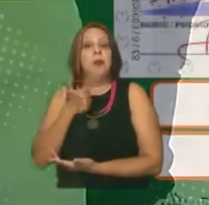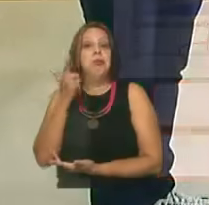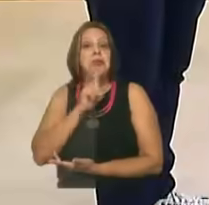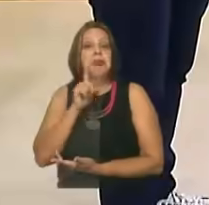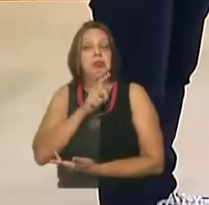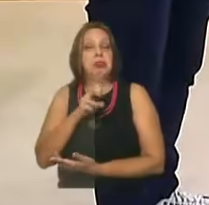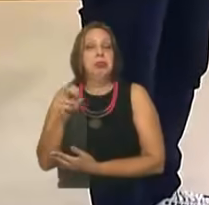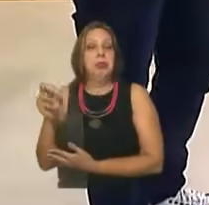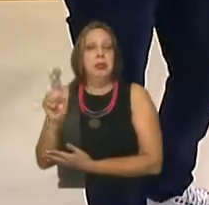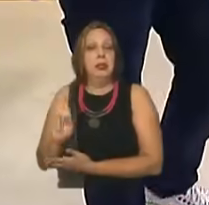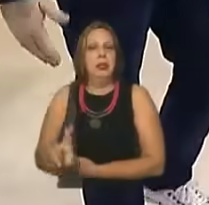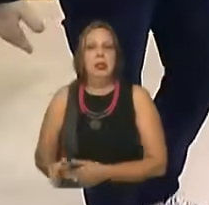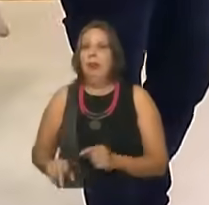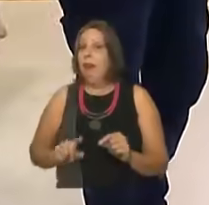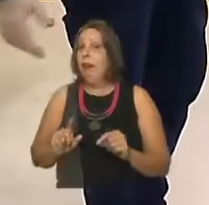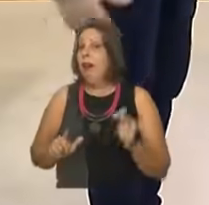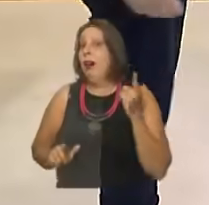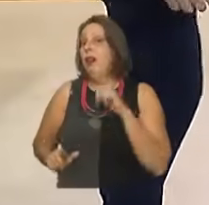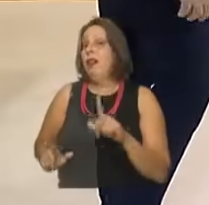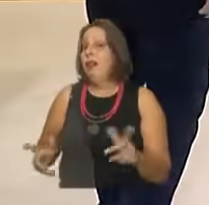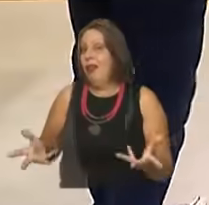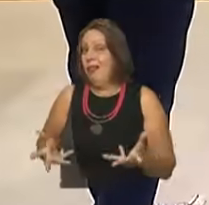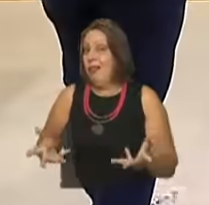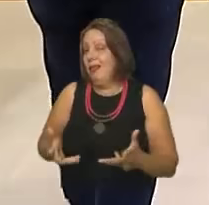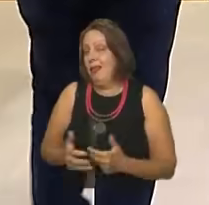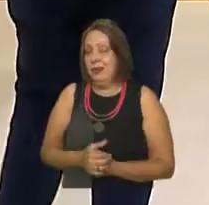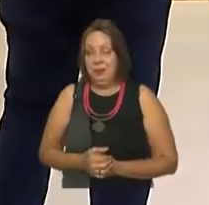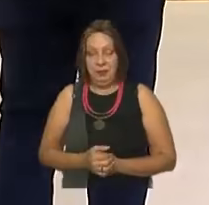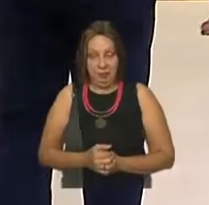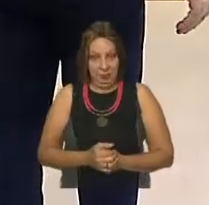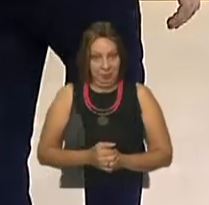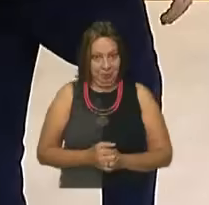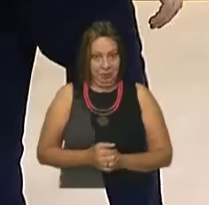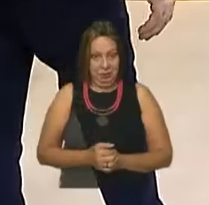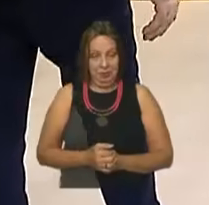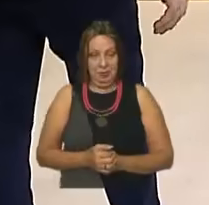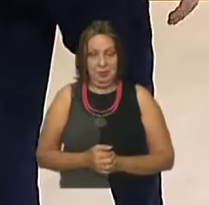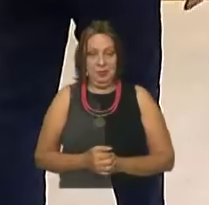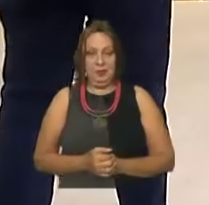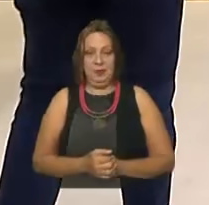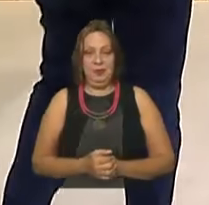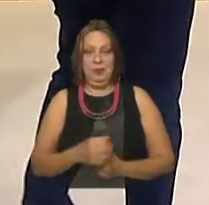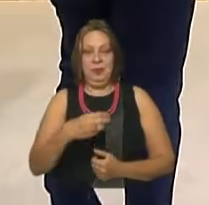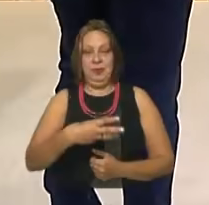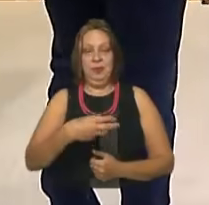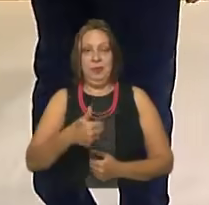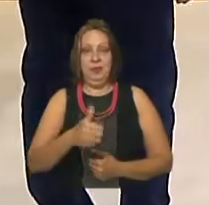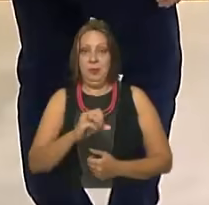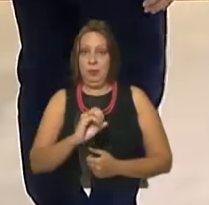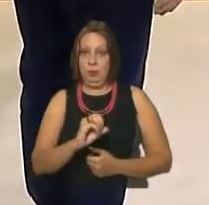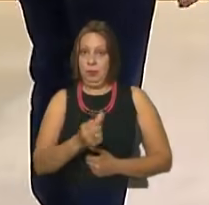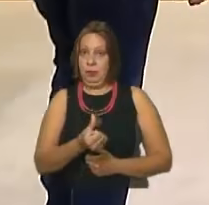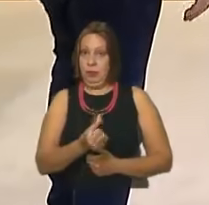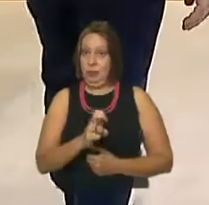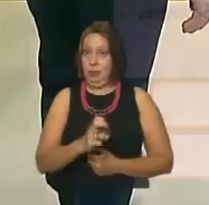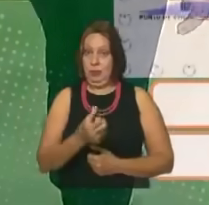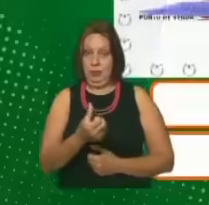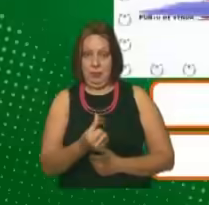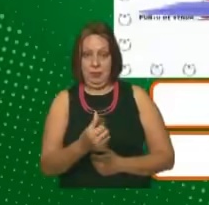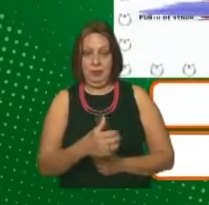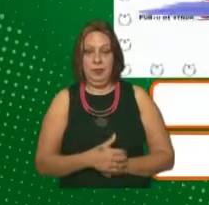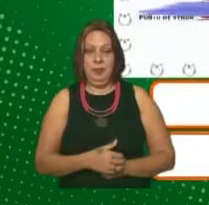500 reais. Quem será que vai levar agora, hein? Vamos a mais um Gira Sergipe, valendo 500 reais, é o título